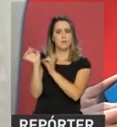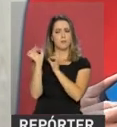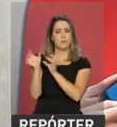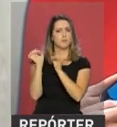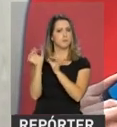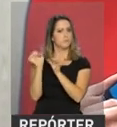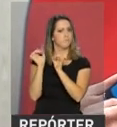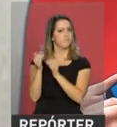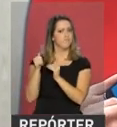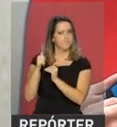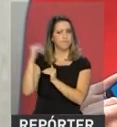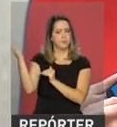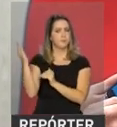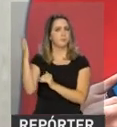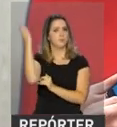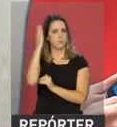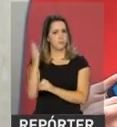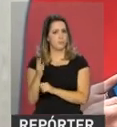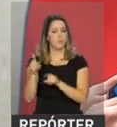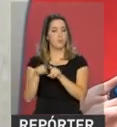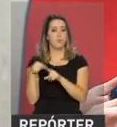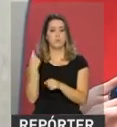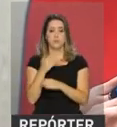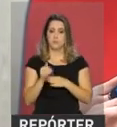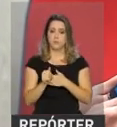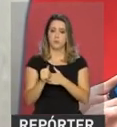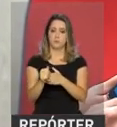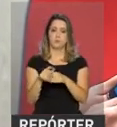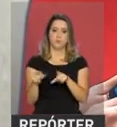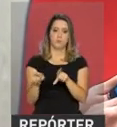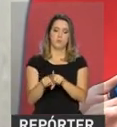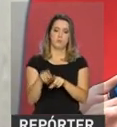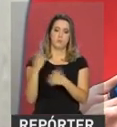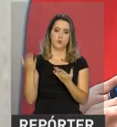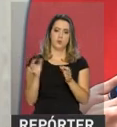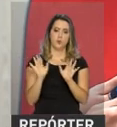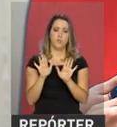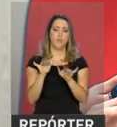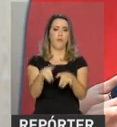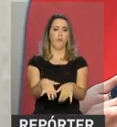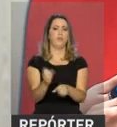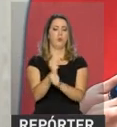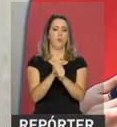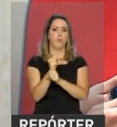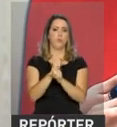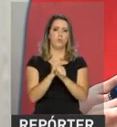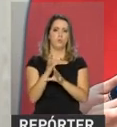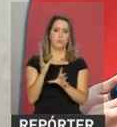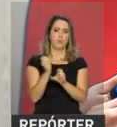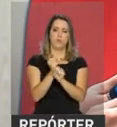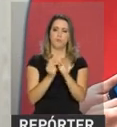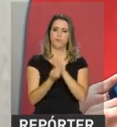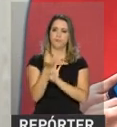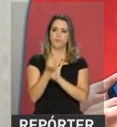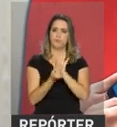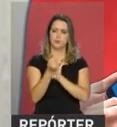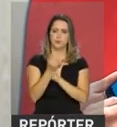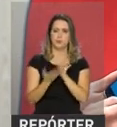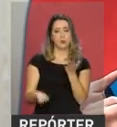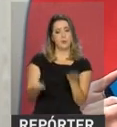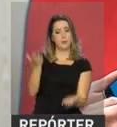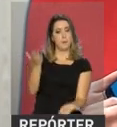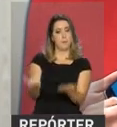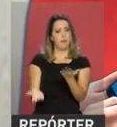importações e que nos levará para o encerramento do ano com um saldo na balança comercial